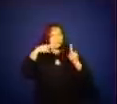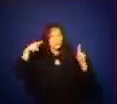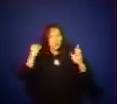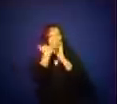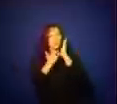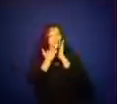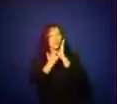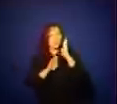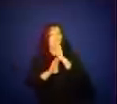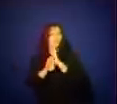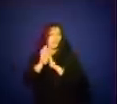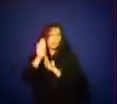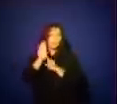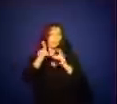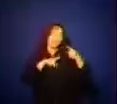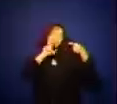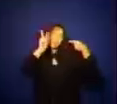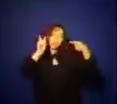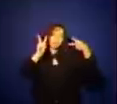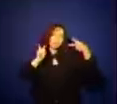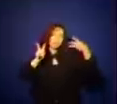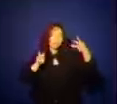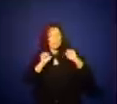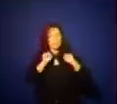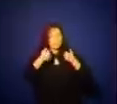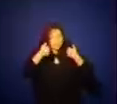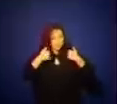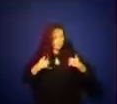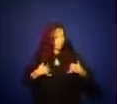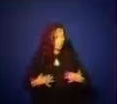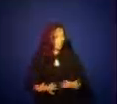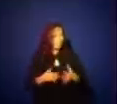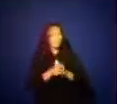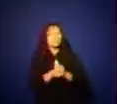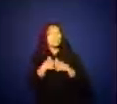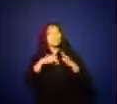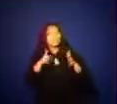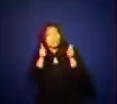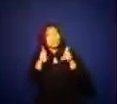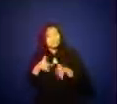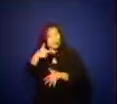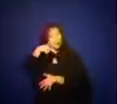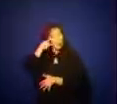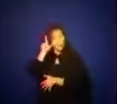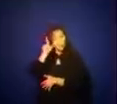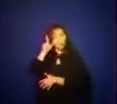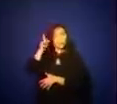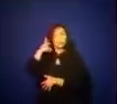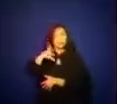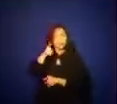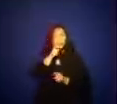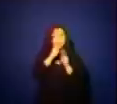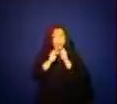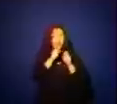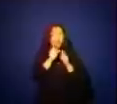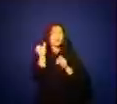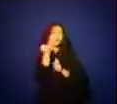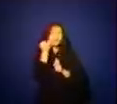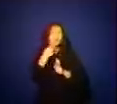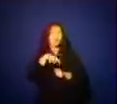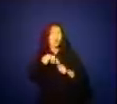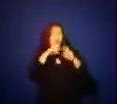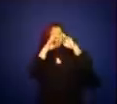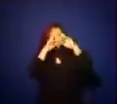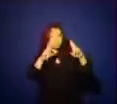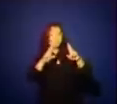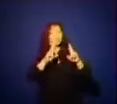aqui um pouco aberto que são vários temas mas acho que eu acho que eu falei um pouco disso ontem na entrevista acho que é importante respeitar as instituições é